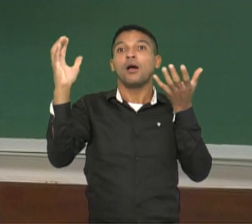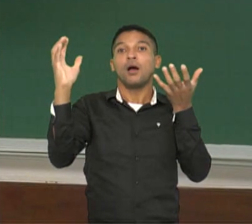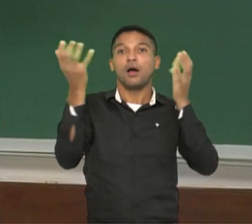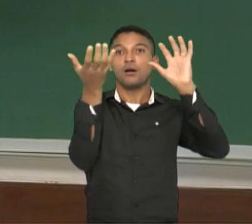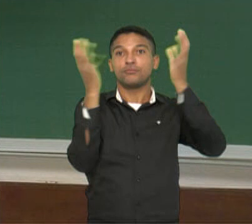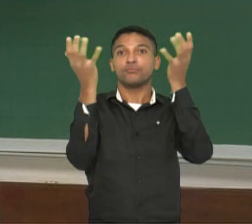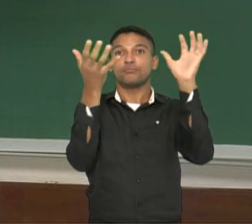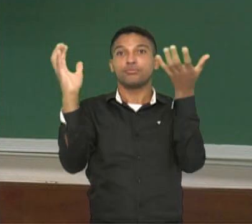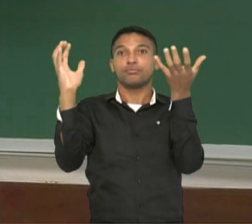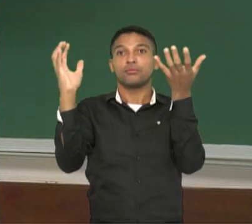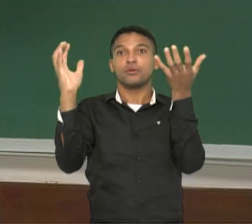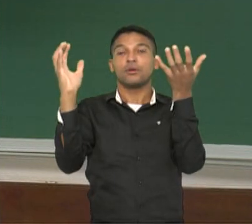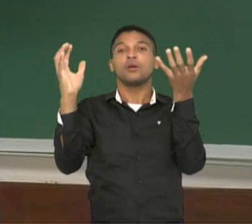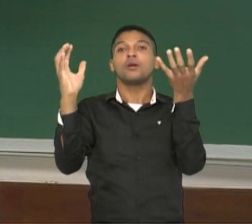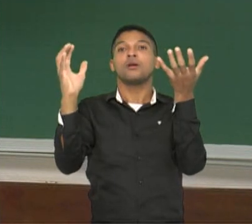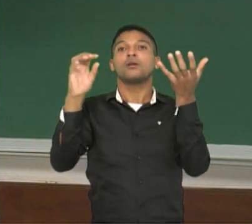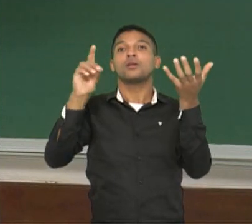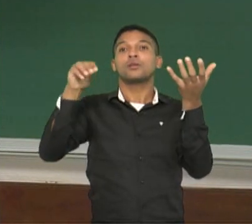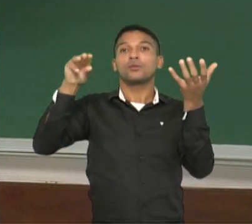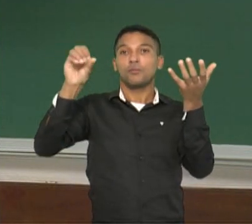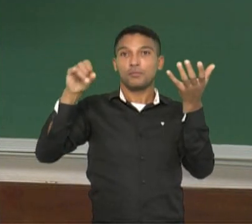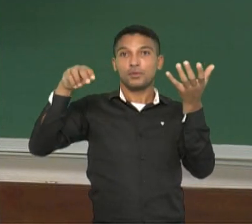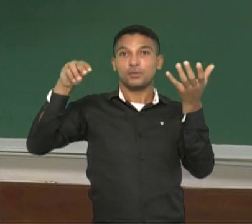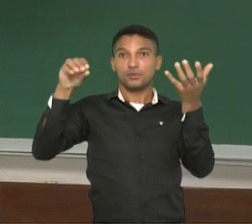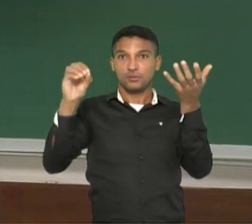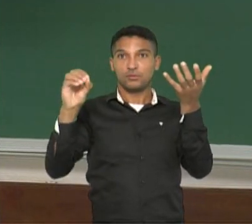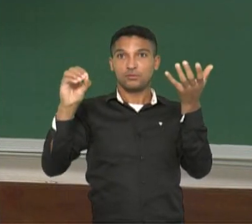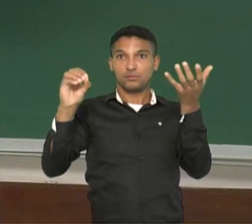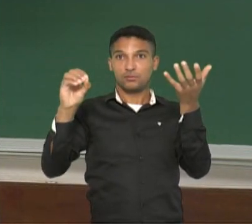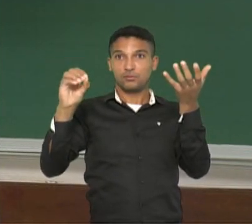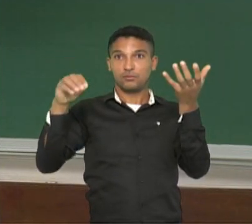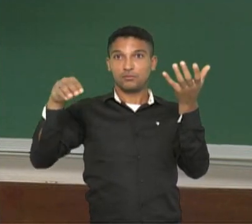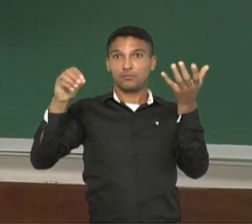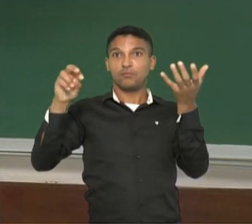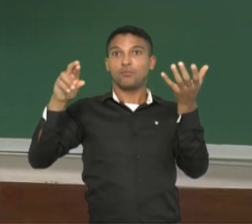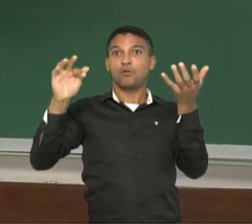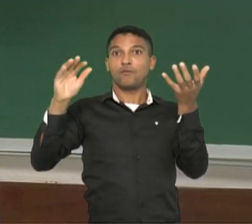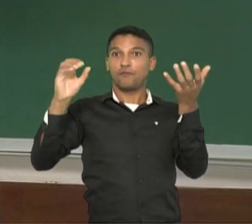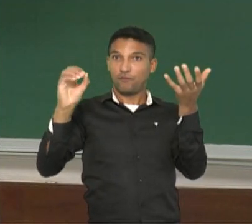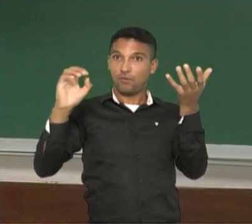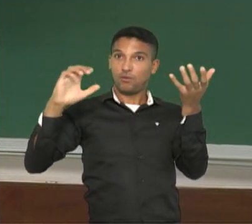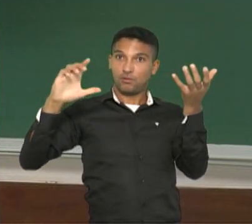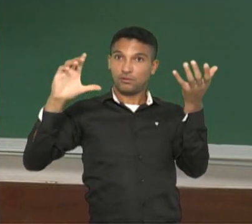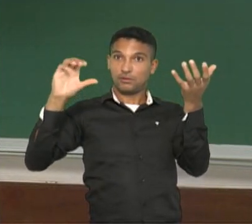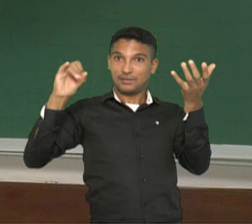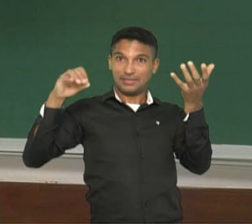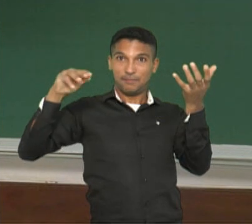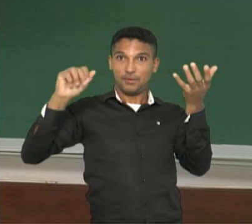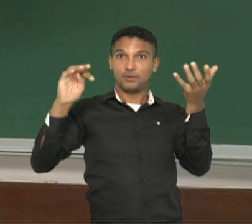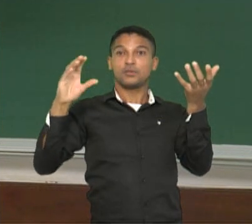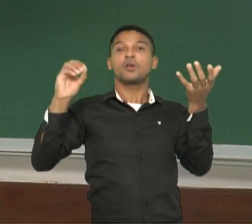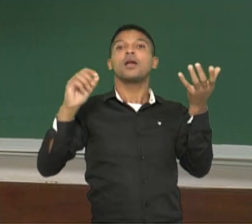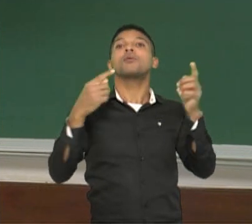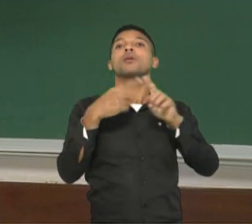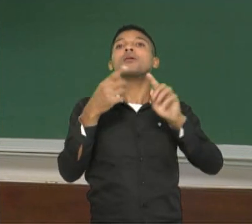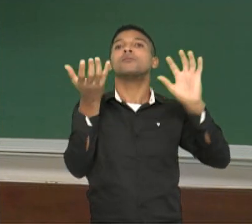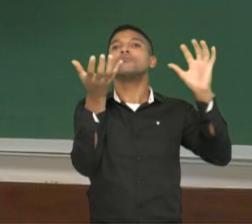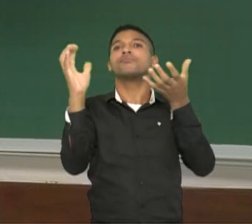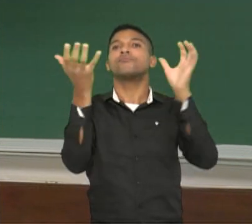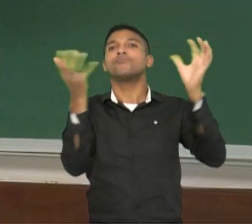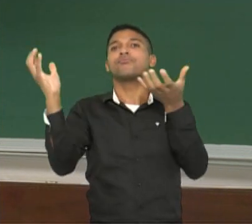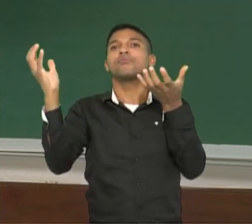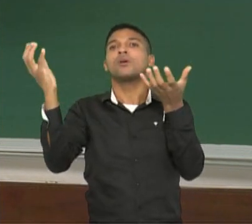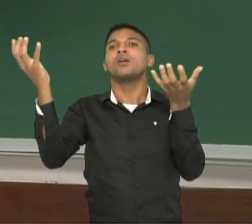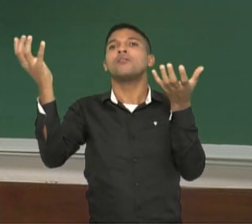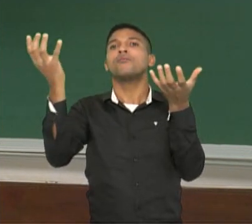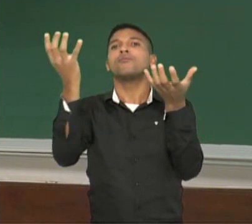dos domínios morfoclimáticos, estamos falando de uma série de elementos naturais que estão interligados entre si. E nós estamos falando